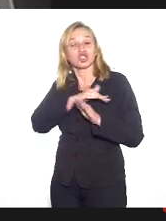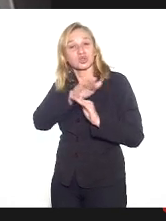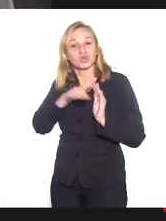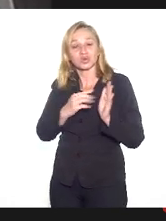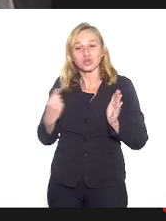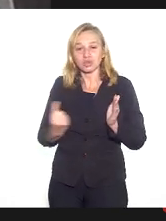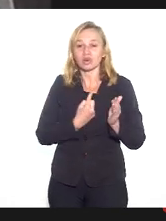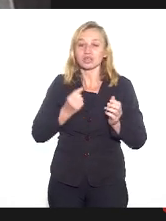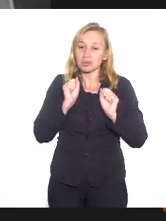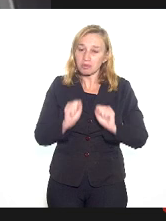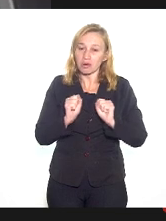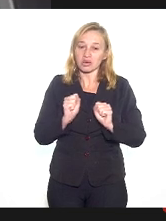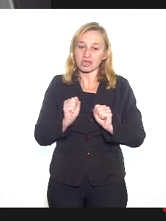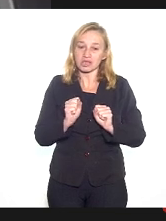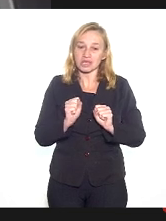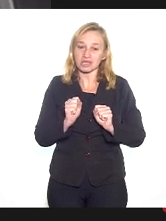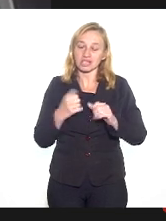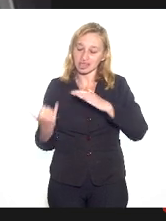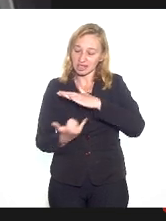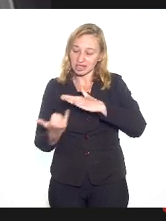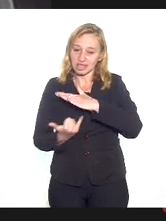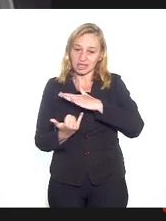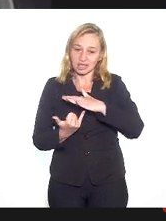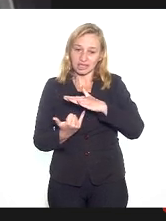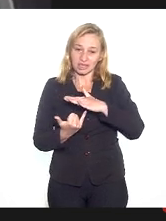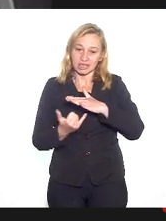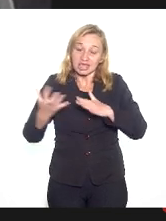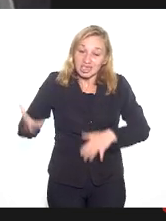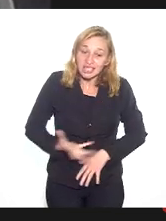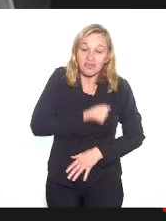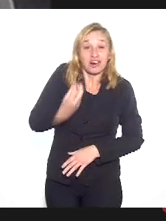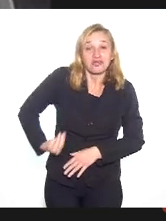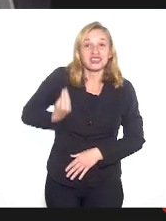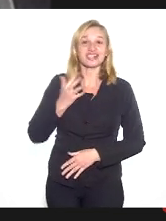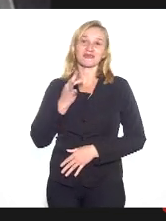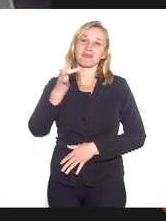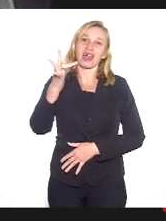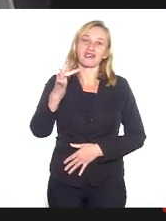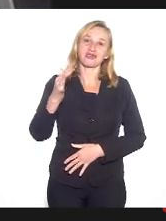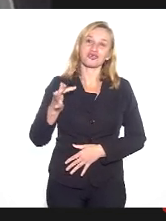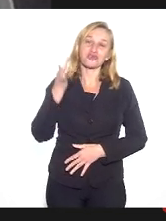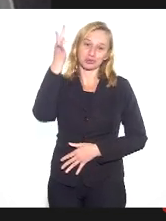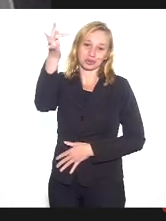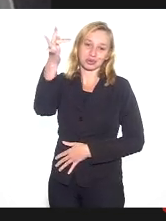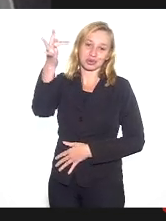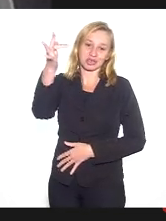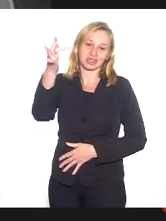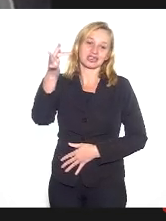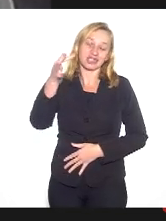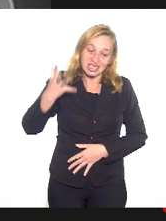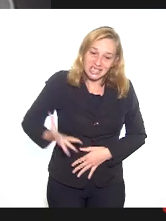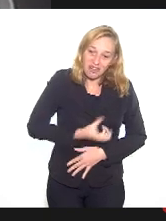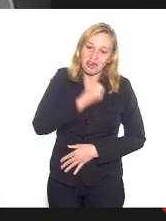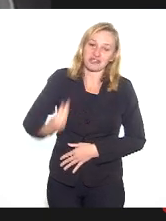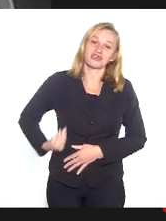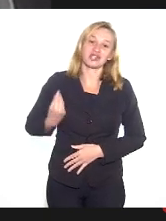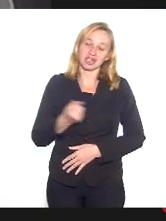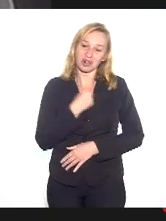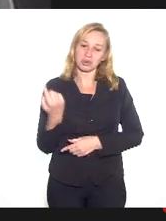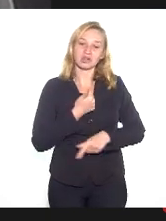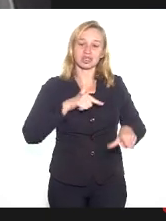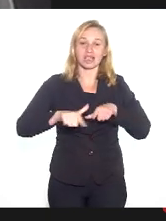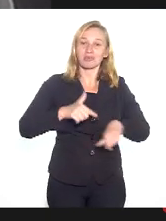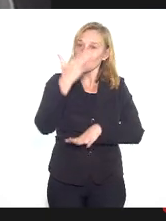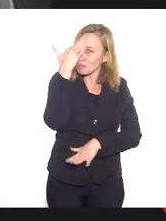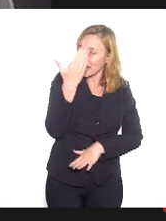possam estar nessa honrada instituição e salvando vidas em breve. Vidas alheias e queira salvar. E obrigado por